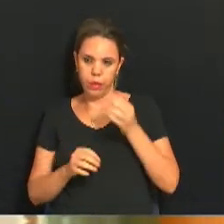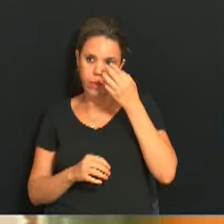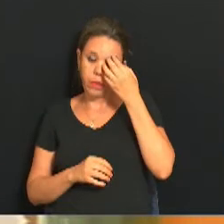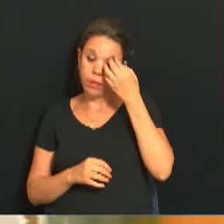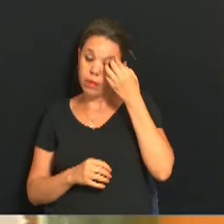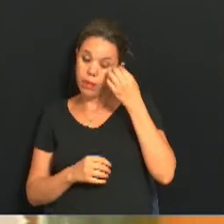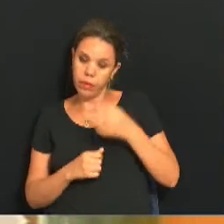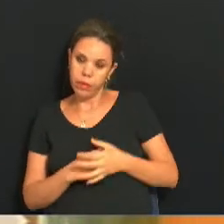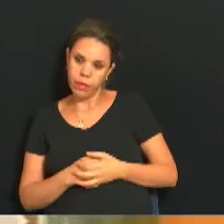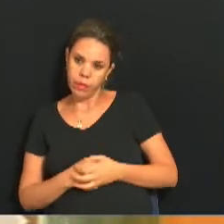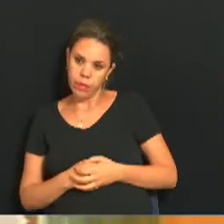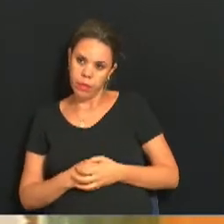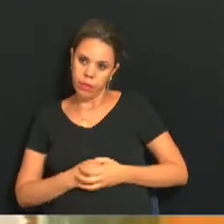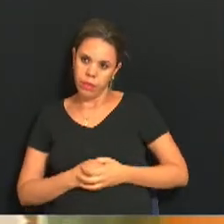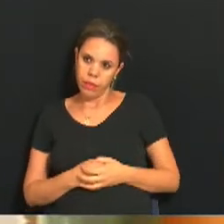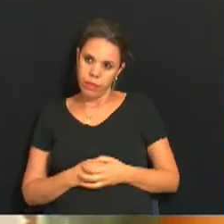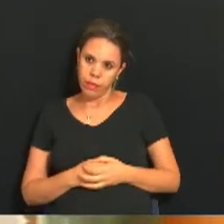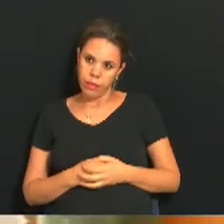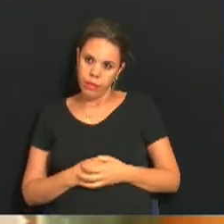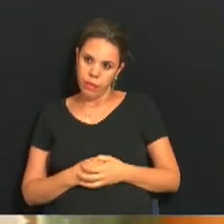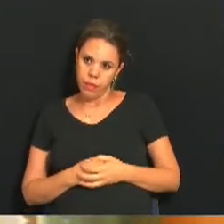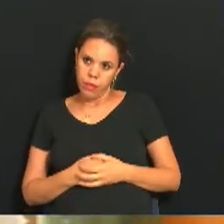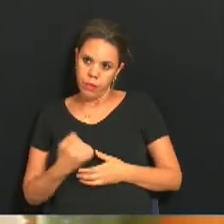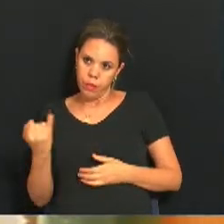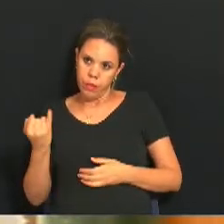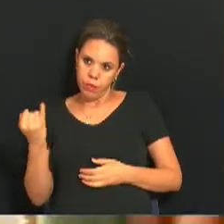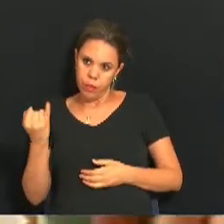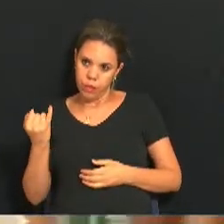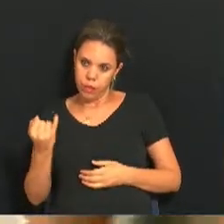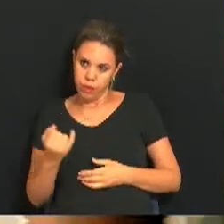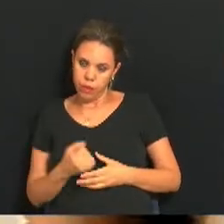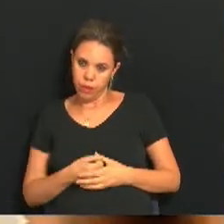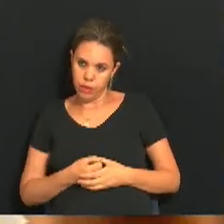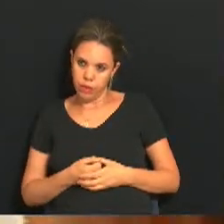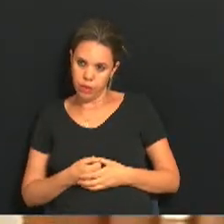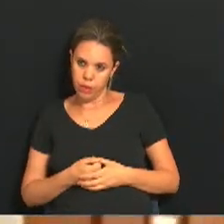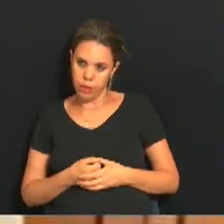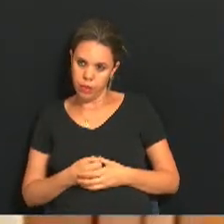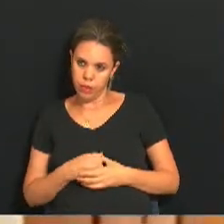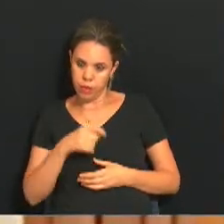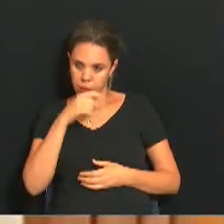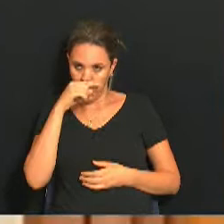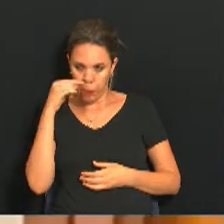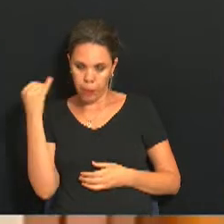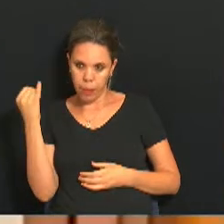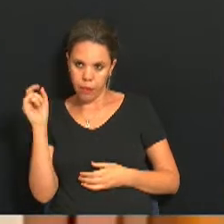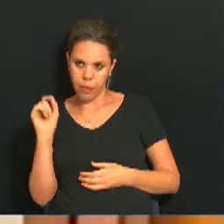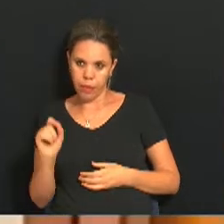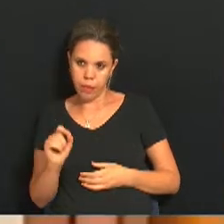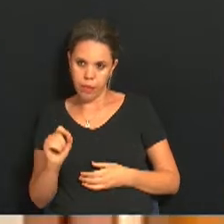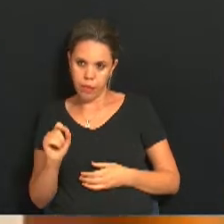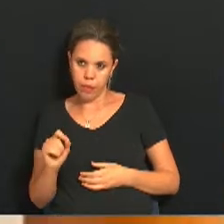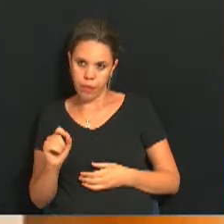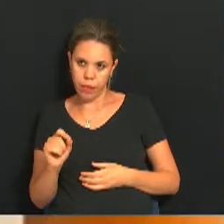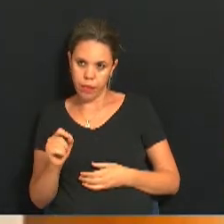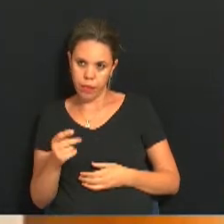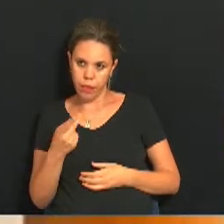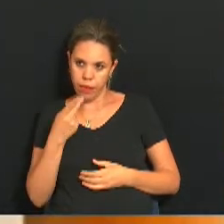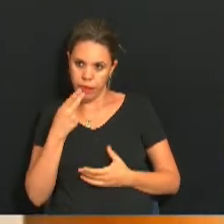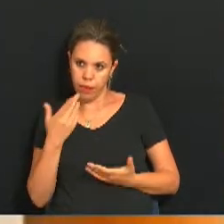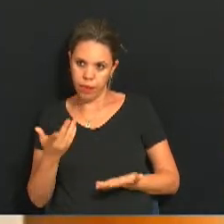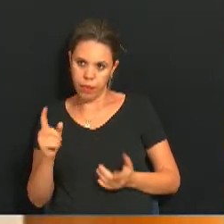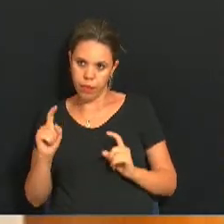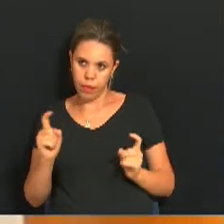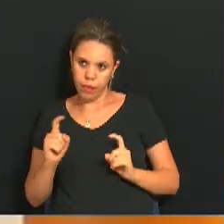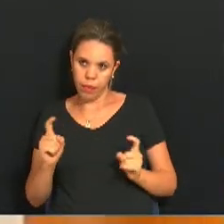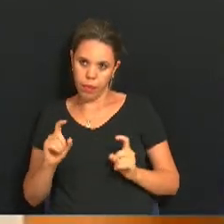construída e acho que vai ser de extrema relevância e eu falei uma coisa importante que o Brasil eu gostaria de mencionar aqui viu